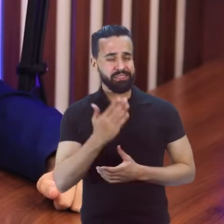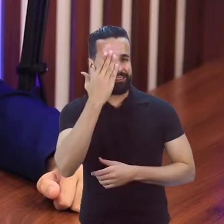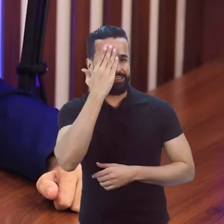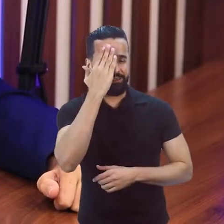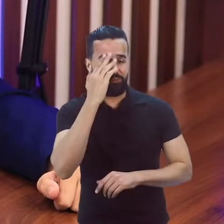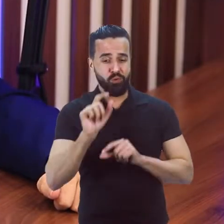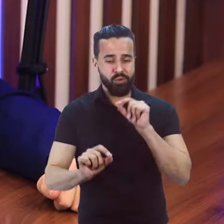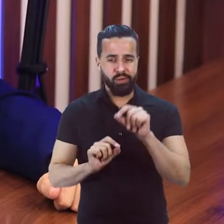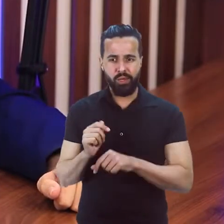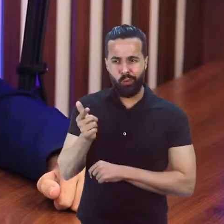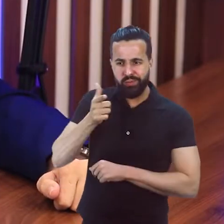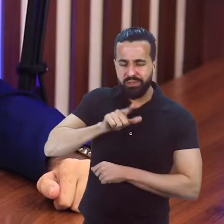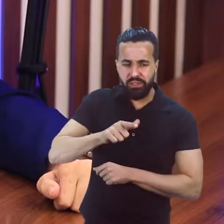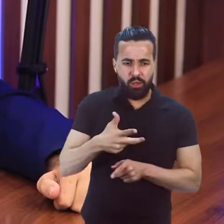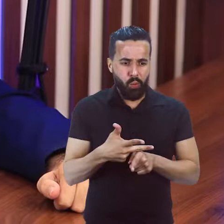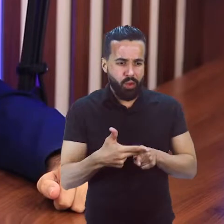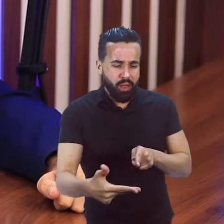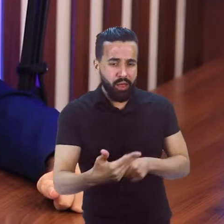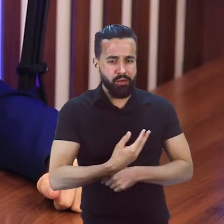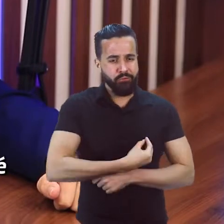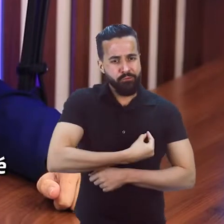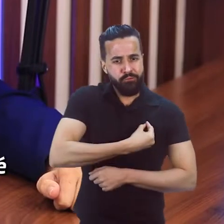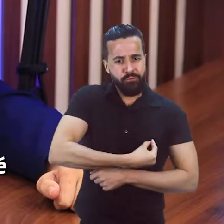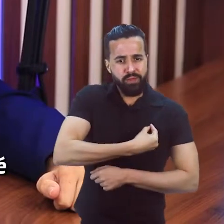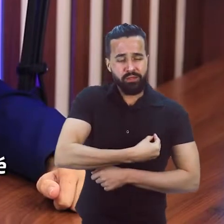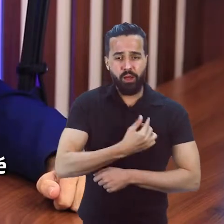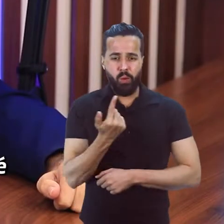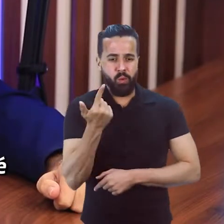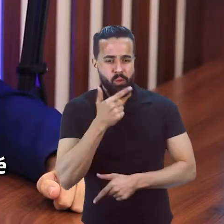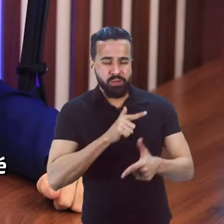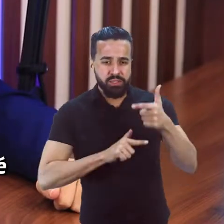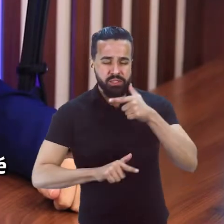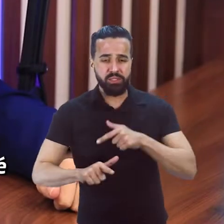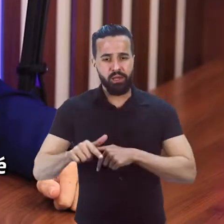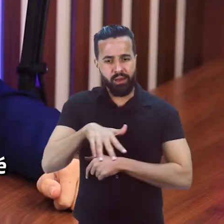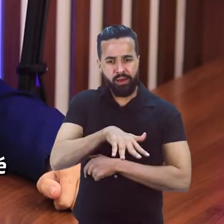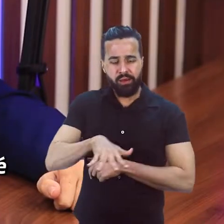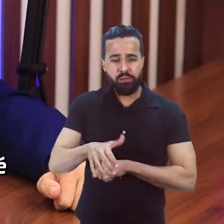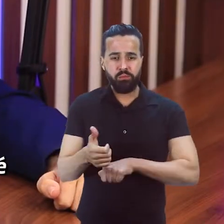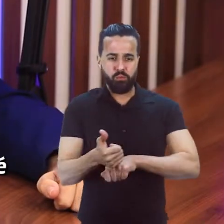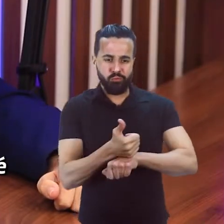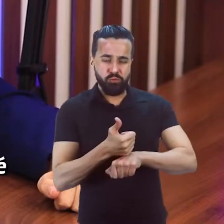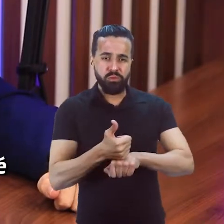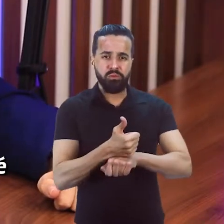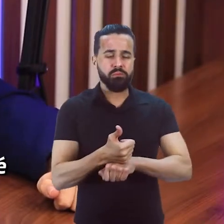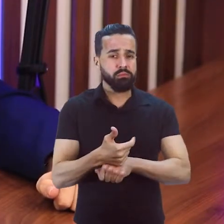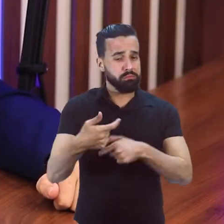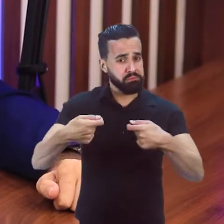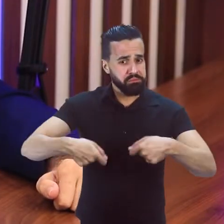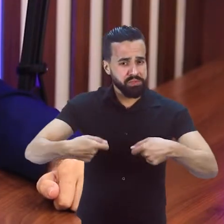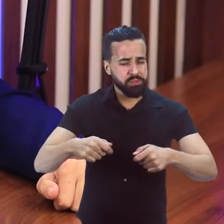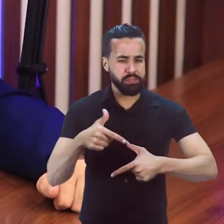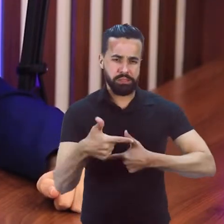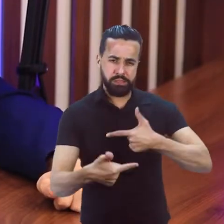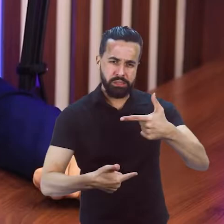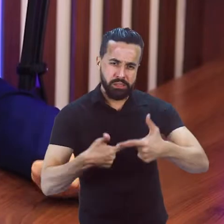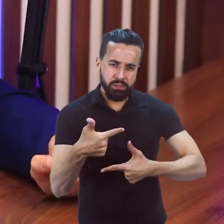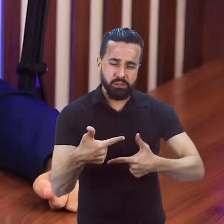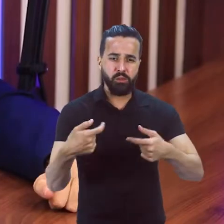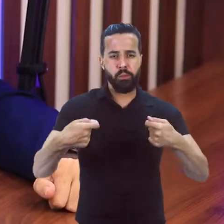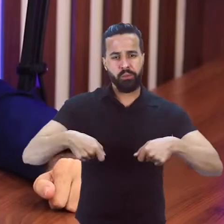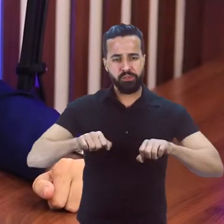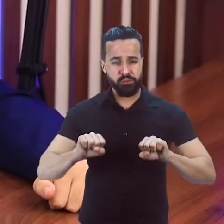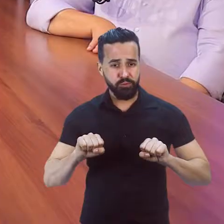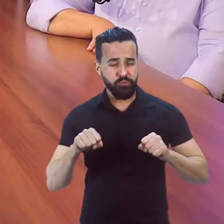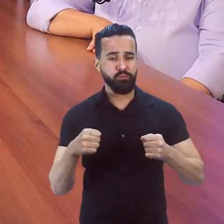para você ter sucesso na sua vida, né, tanto pessoal como profissional, realmente é com muito trabalho, com muito esforço. E o campo te ensina